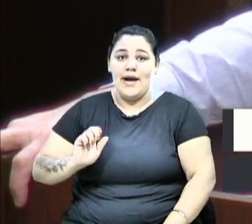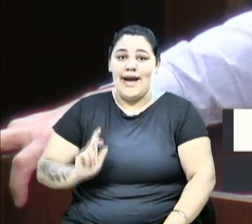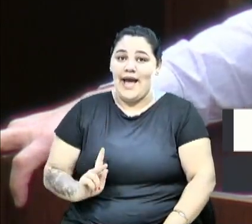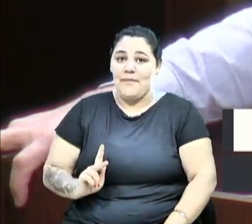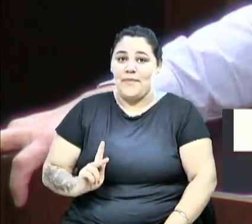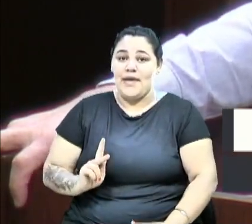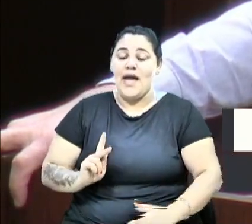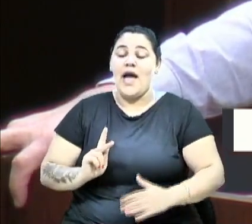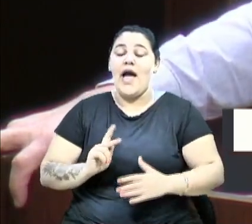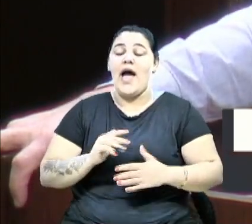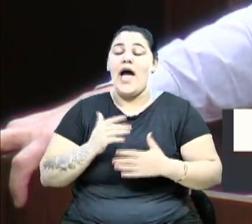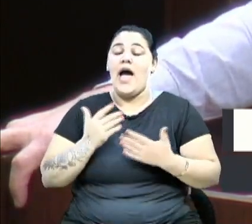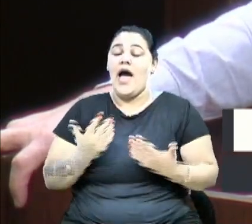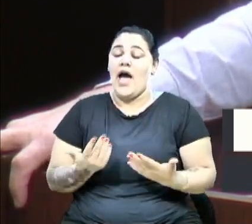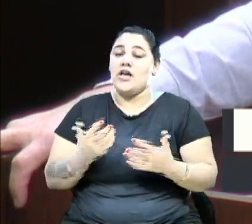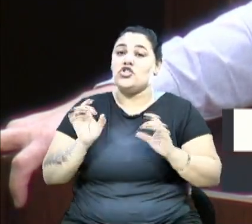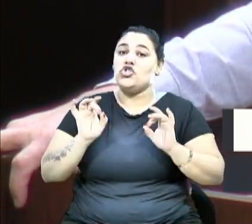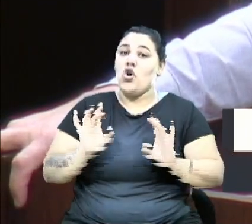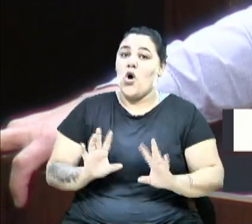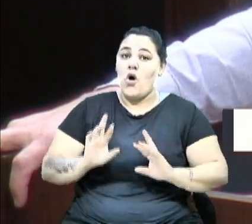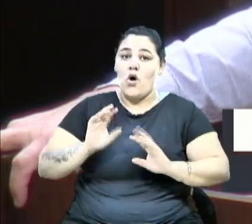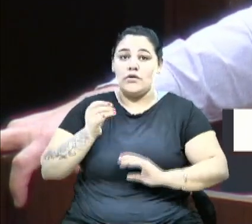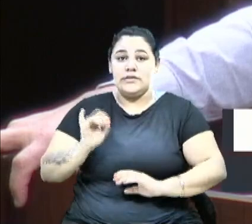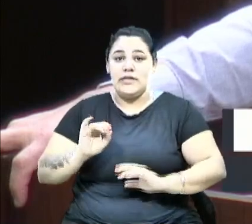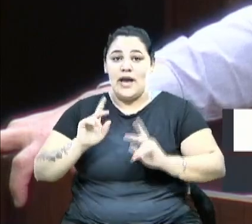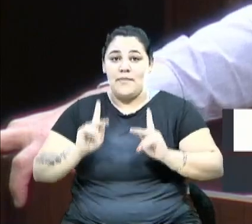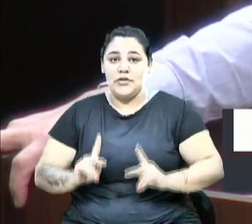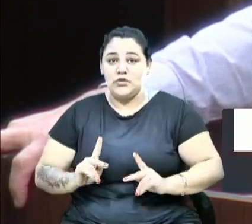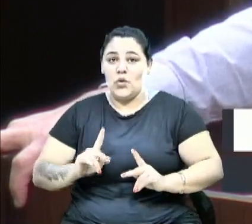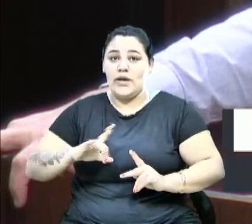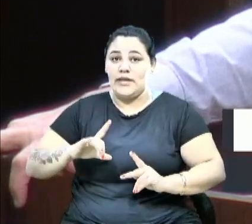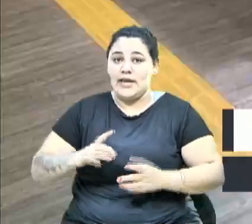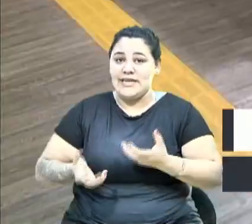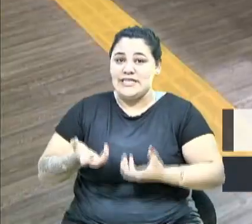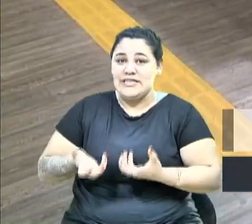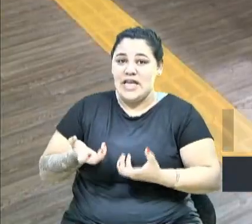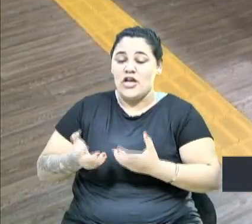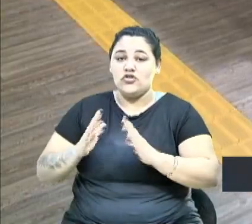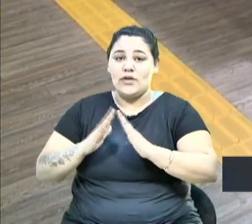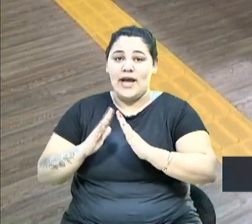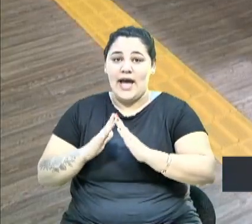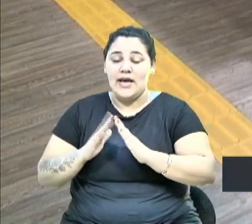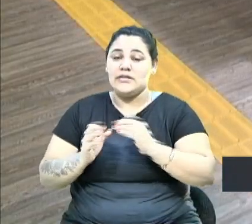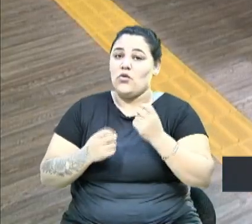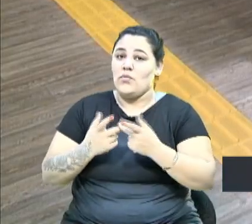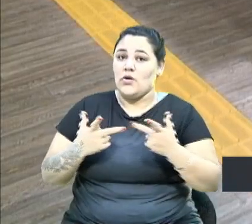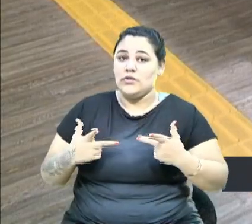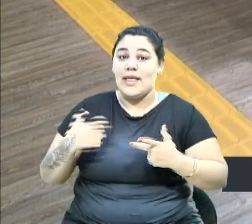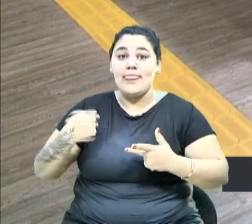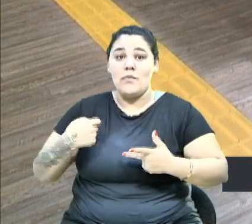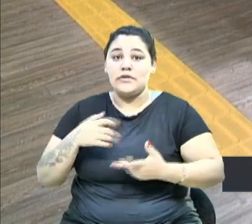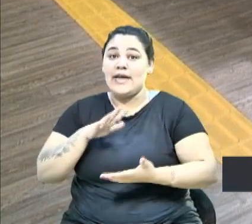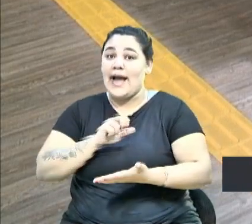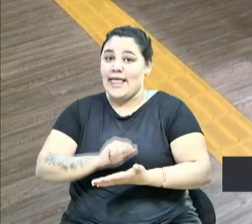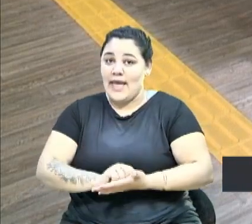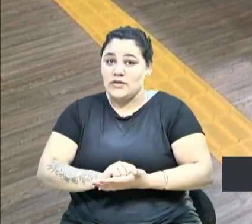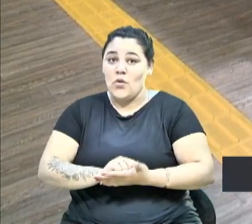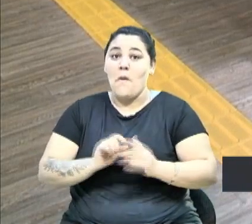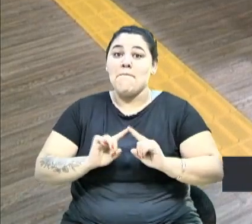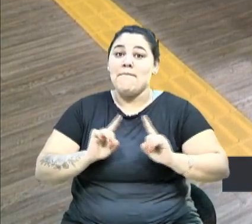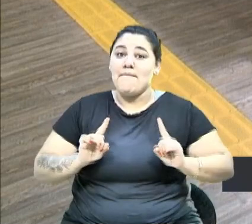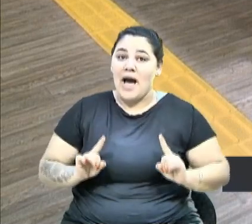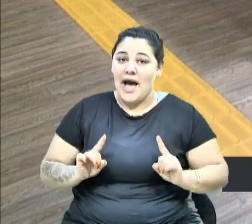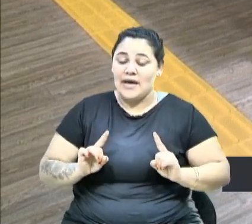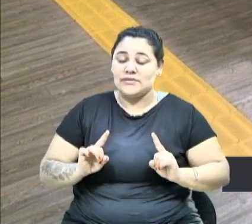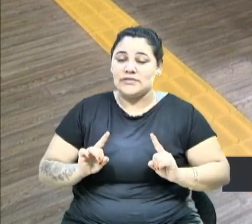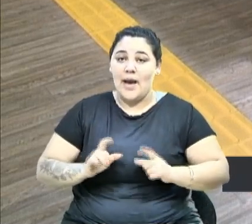de remoção, de incêndio, que aí tu não precisa estar cadastrado, é através da área social da habitação. E o cadastro, então, hoje nós temos